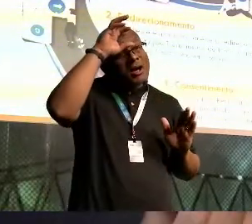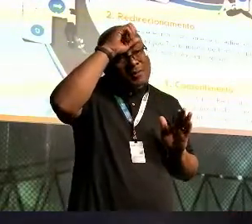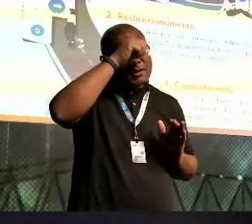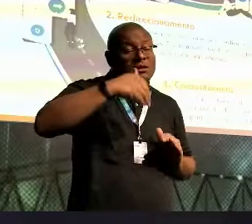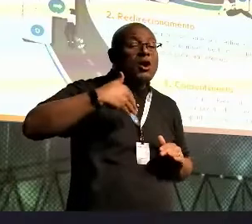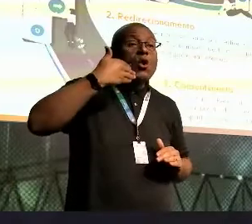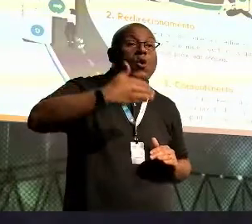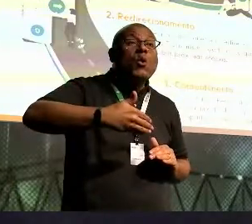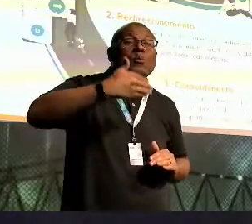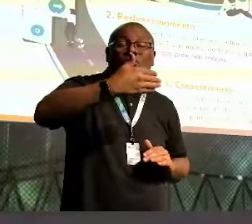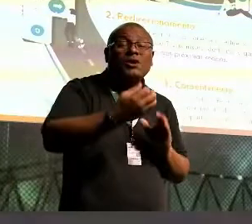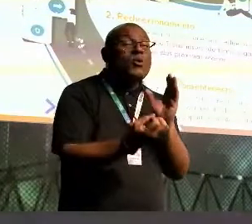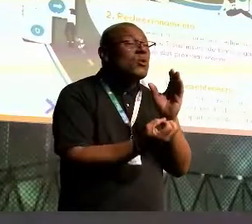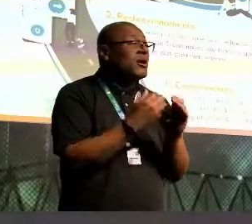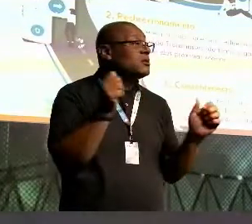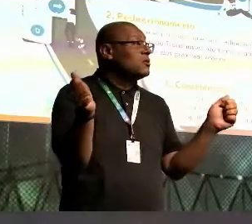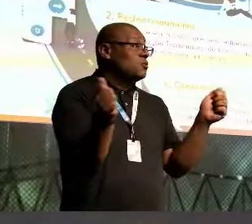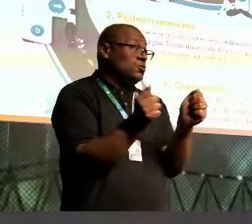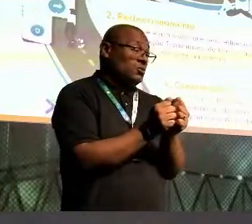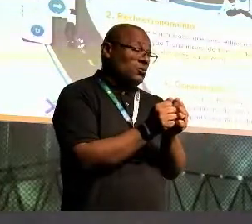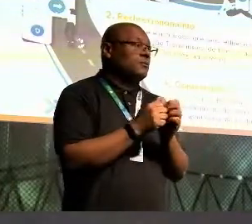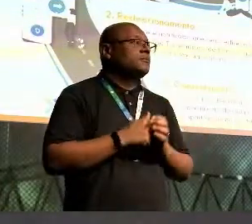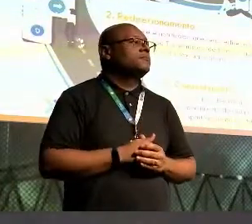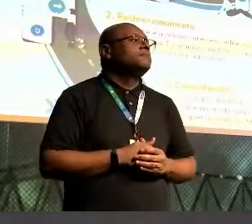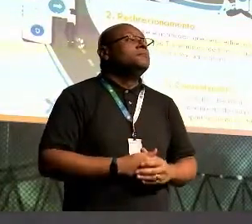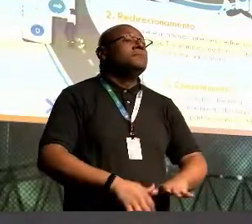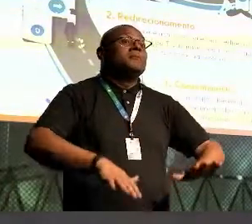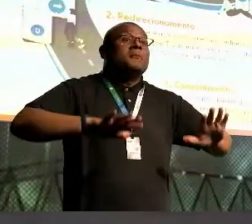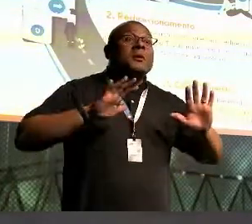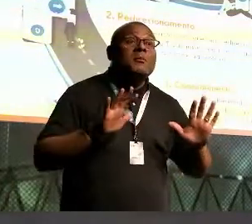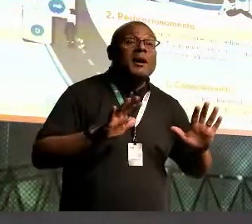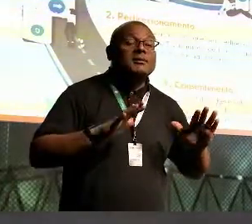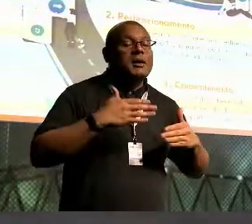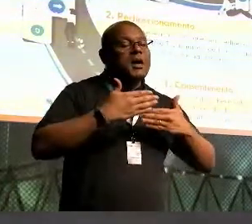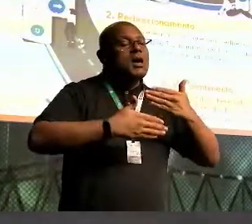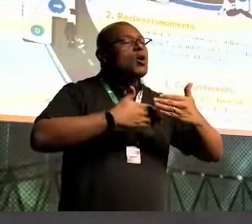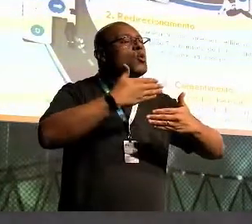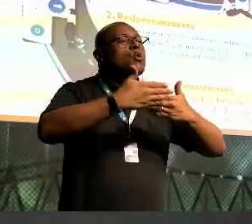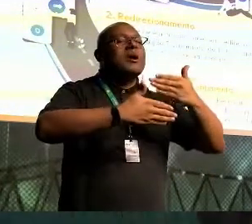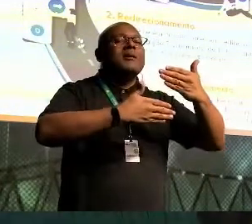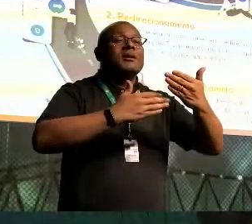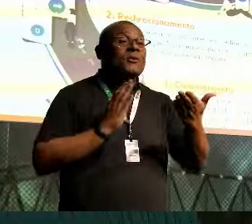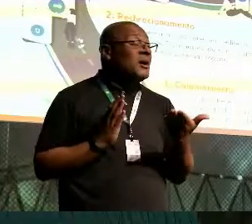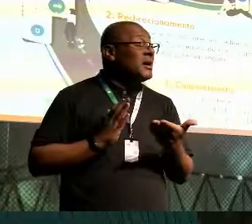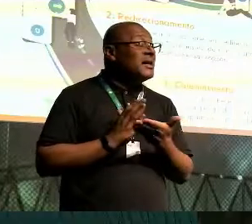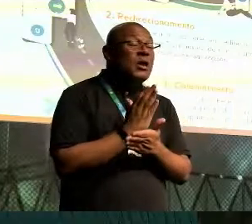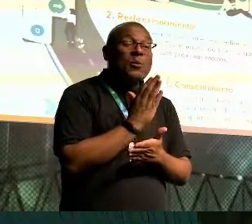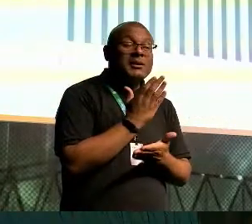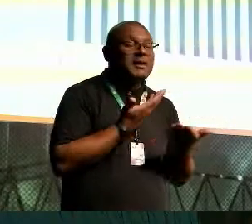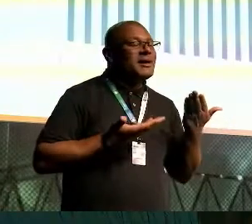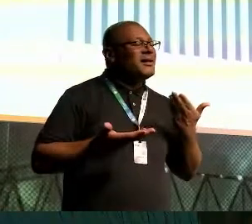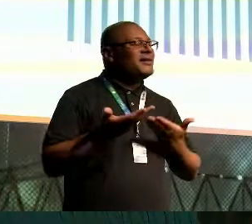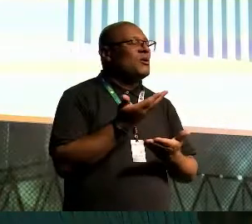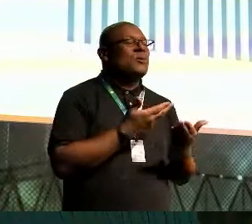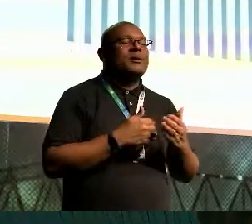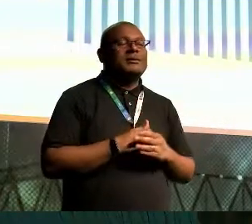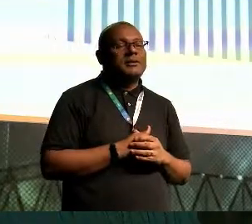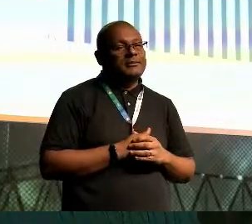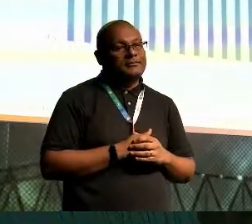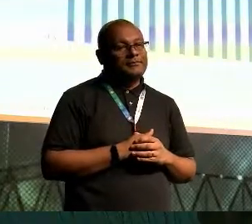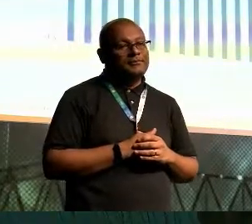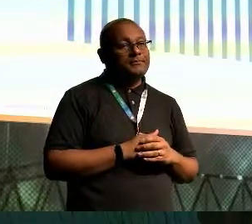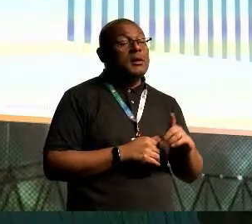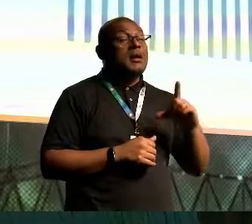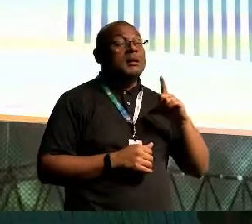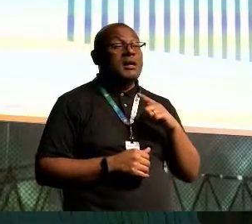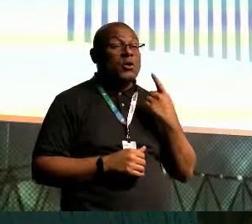Como eu falei, é uma construção coletiva. Mas tem todo esse caminho que, se não passar, não compartilha o dado. E a